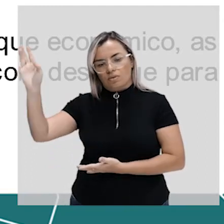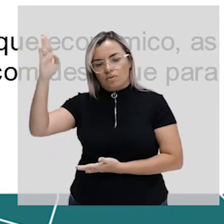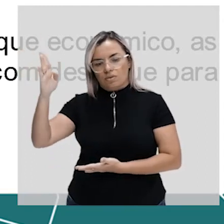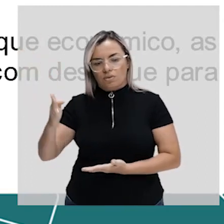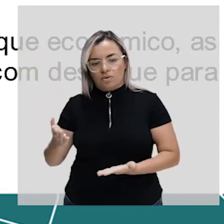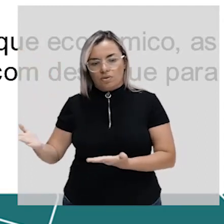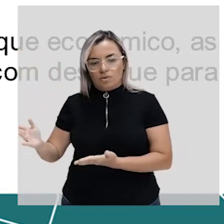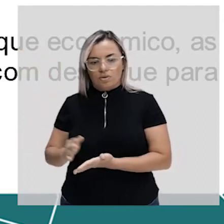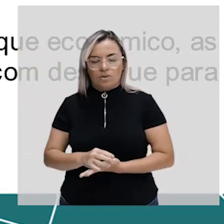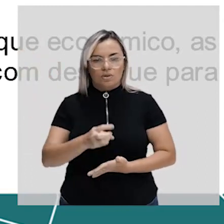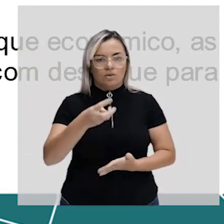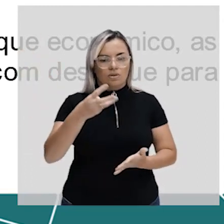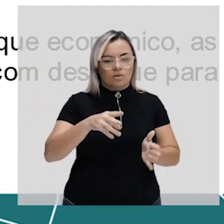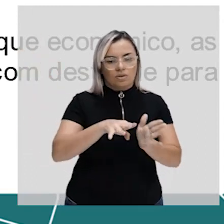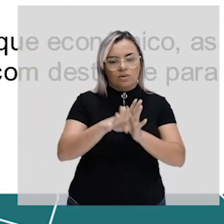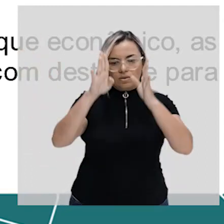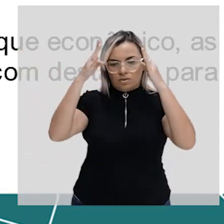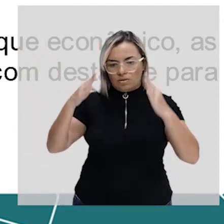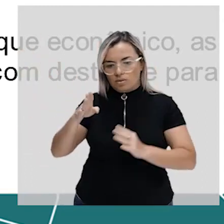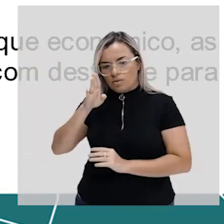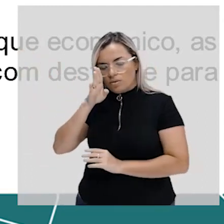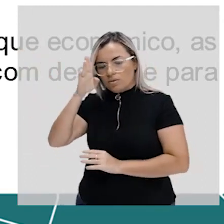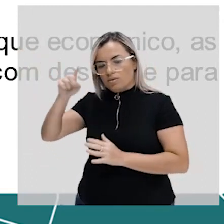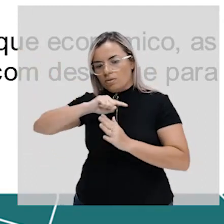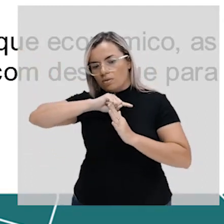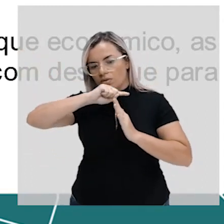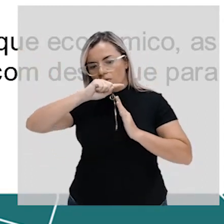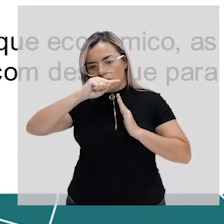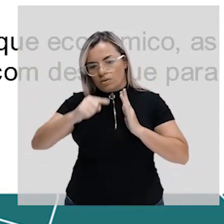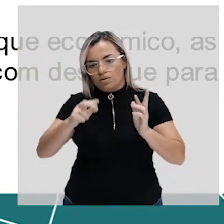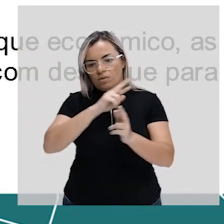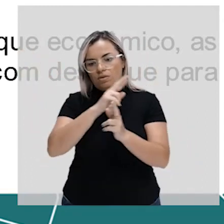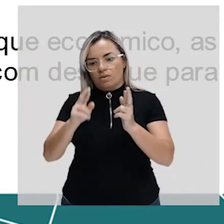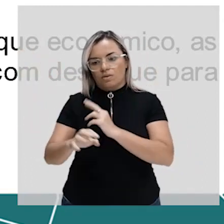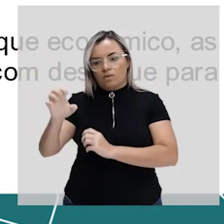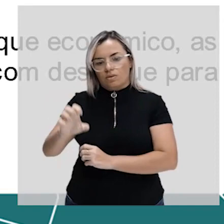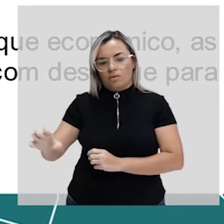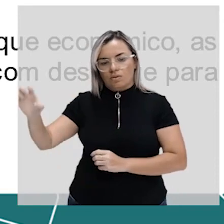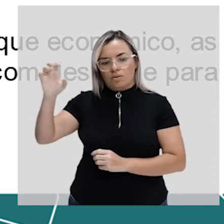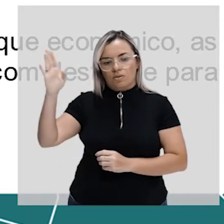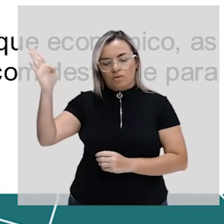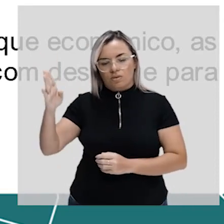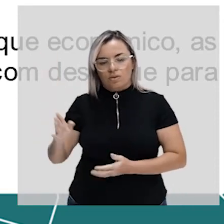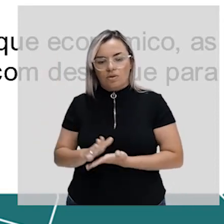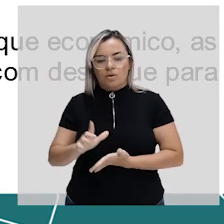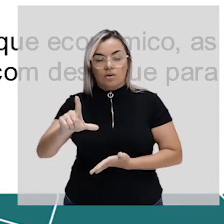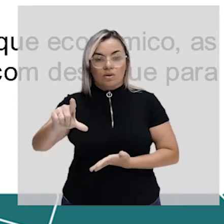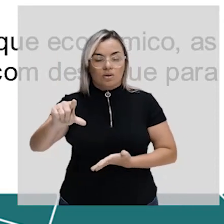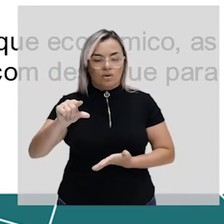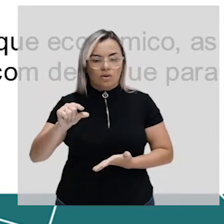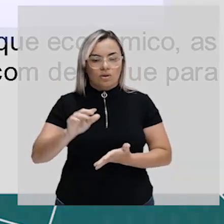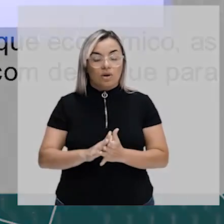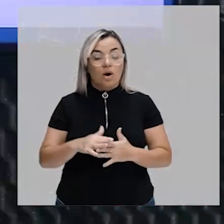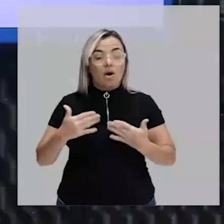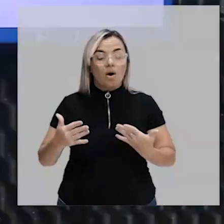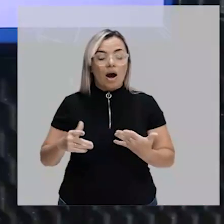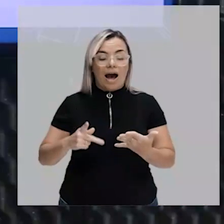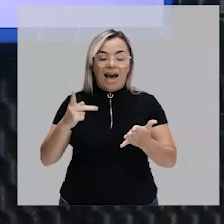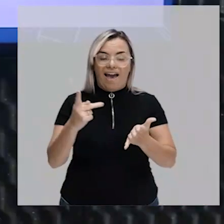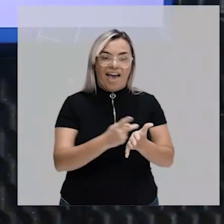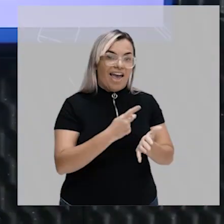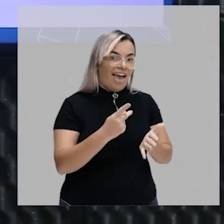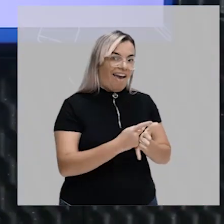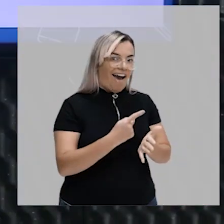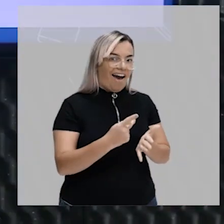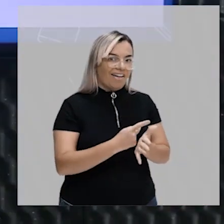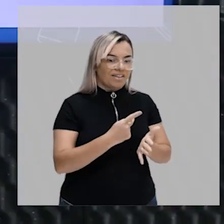diz. Analisando os principais elementos relativos às regiões brasileiras, assinale a alternativa incorreta. Eu